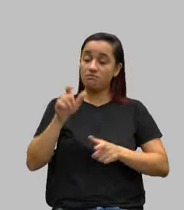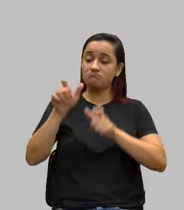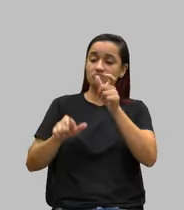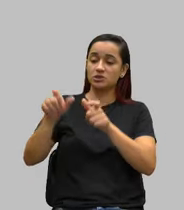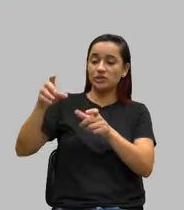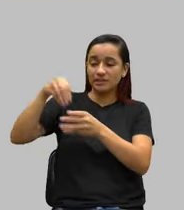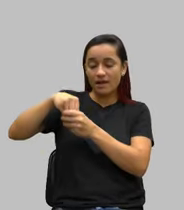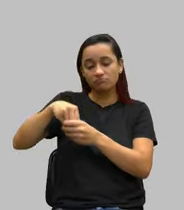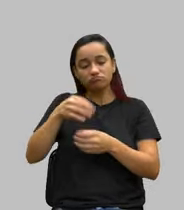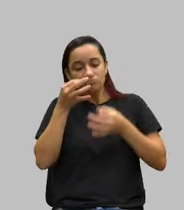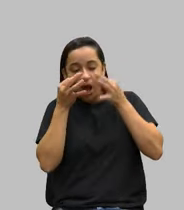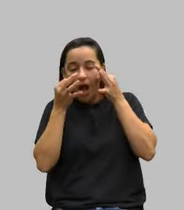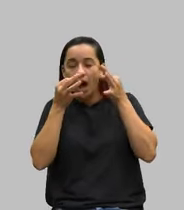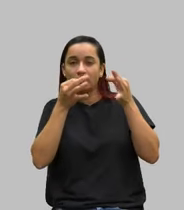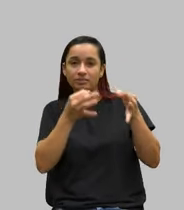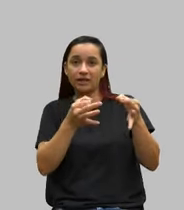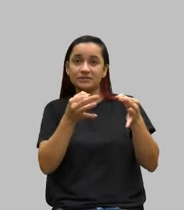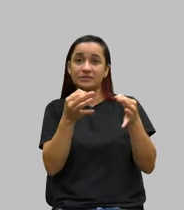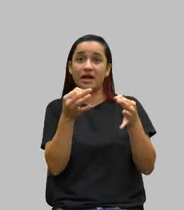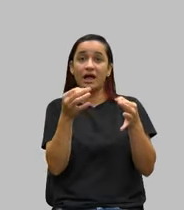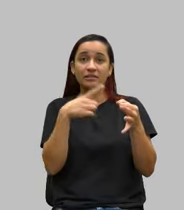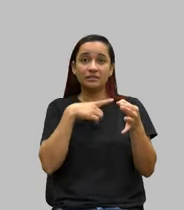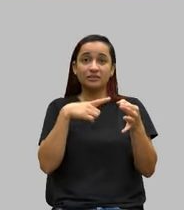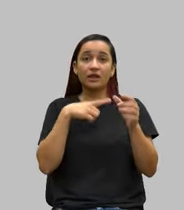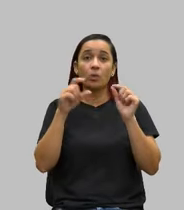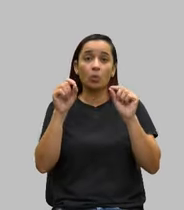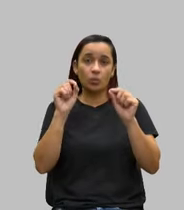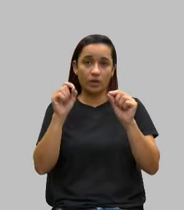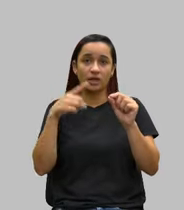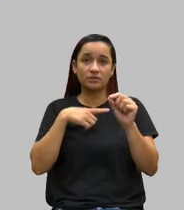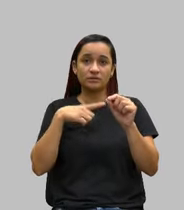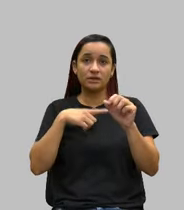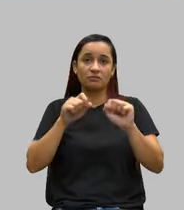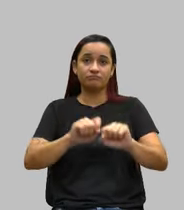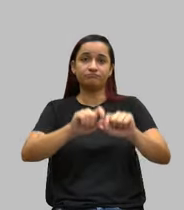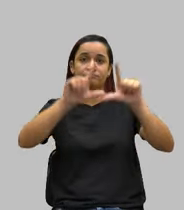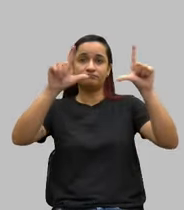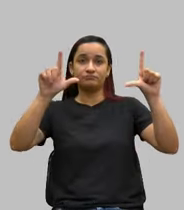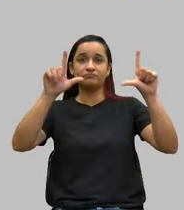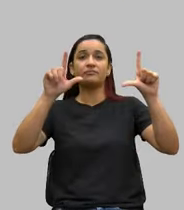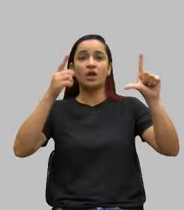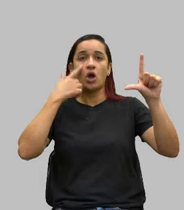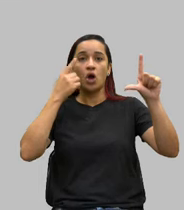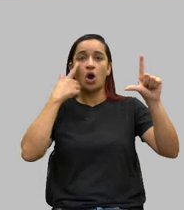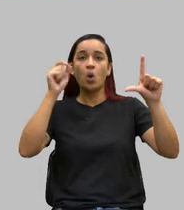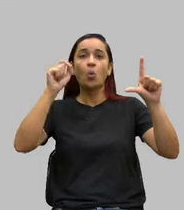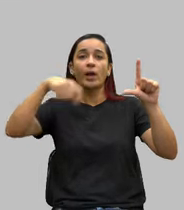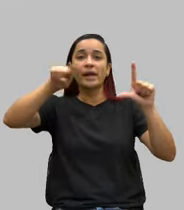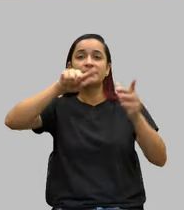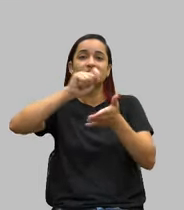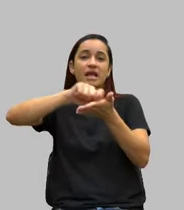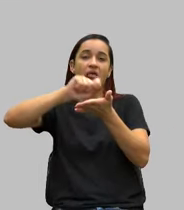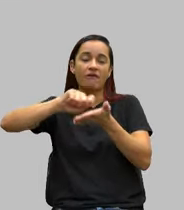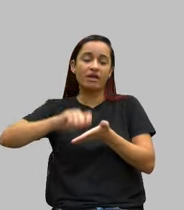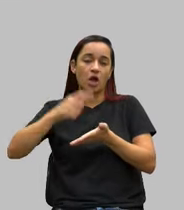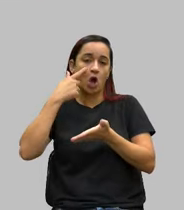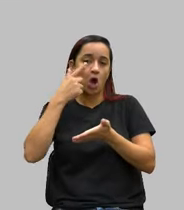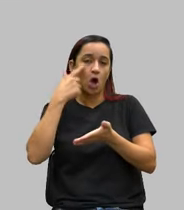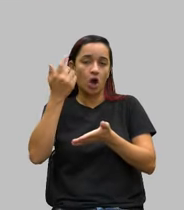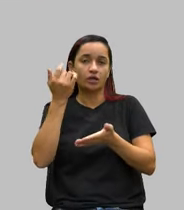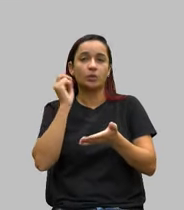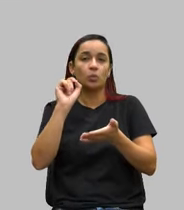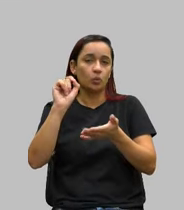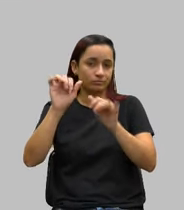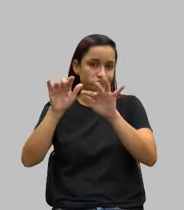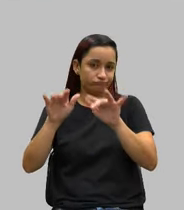Dr Medina pesquisou tem uma página uma página e olha o que que ele escreveram aqui na página Deputado Jão magalhão Olha o que que